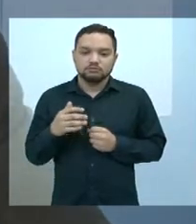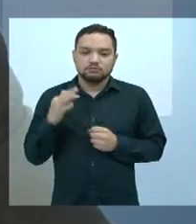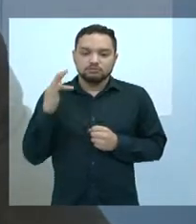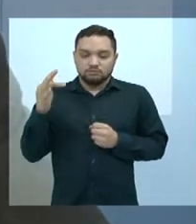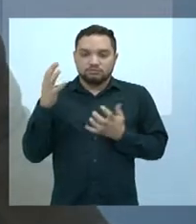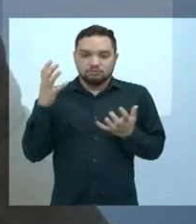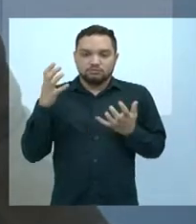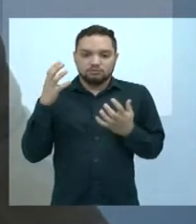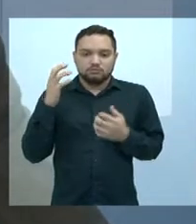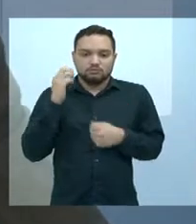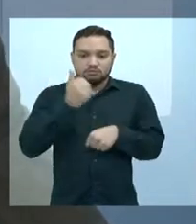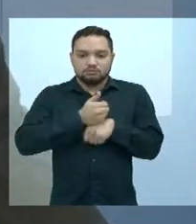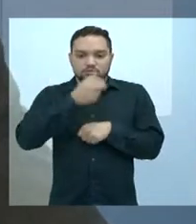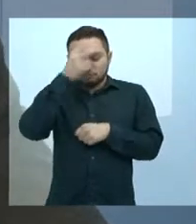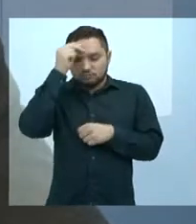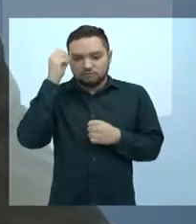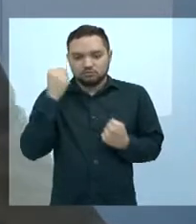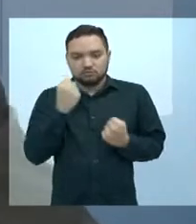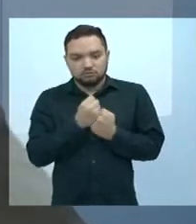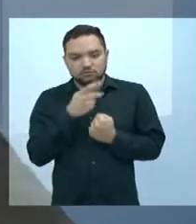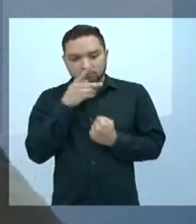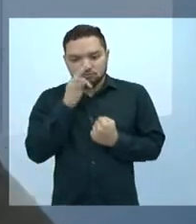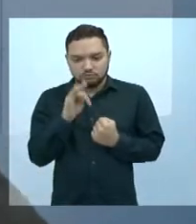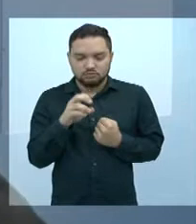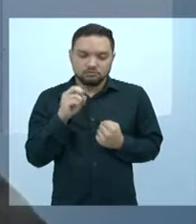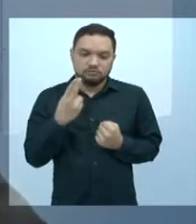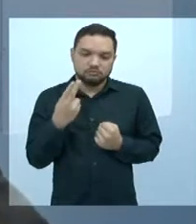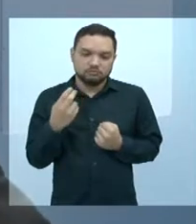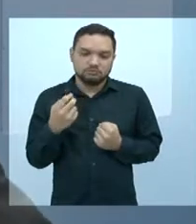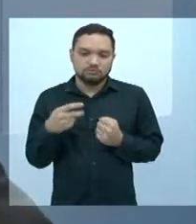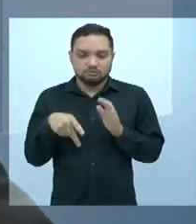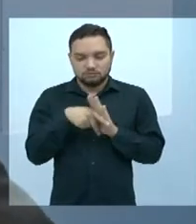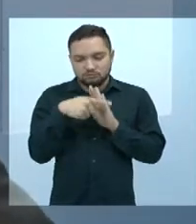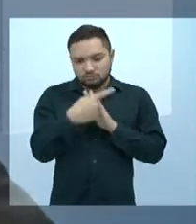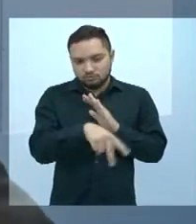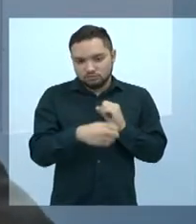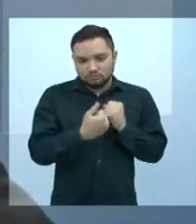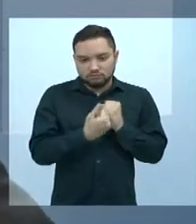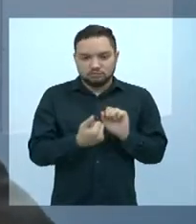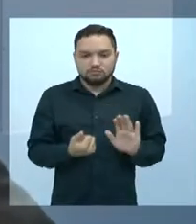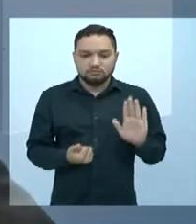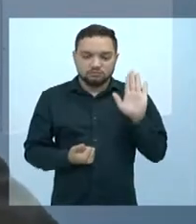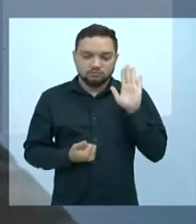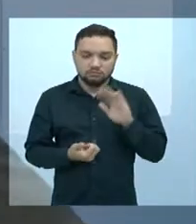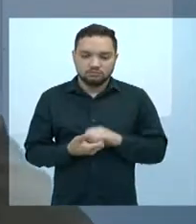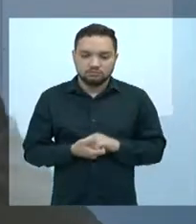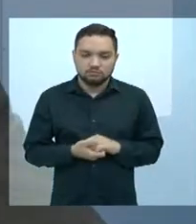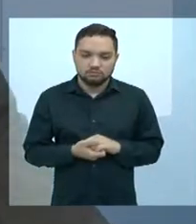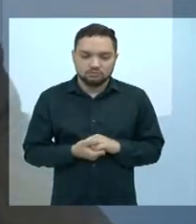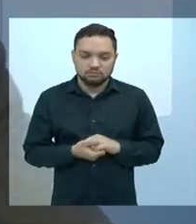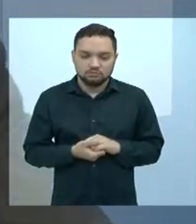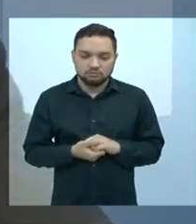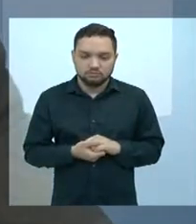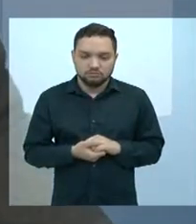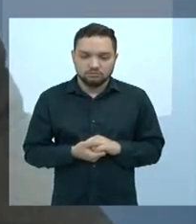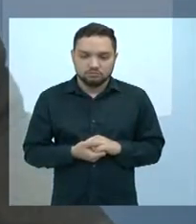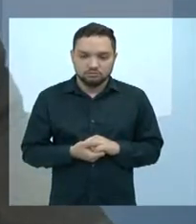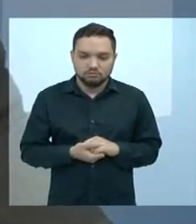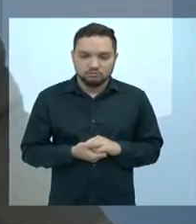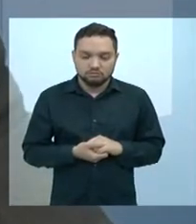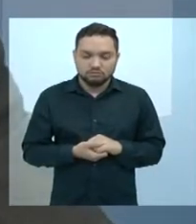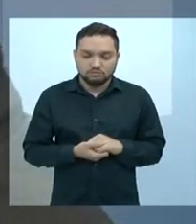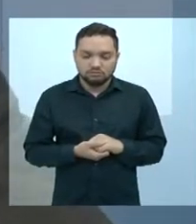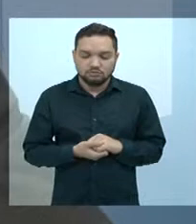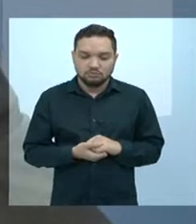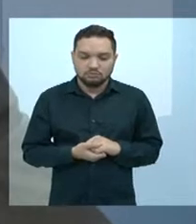de Fortaleza, ou apoiando um candidato do PDT, ou apoiando um candidato do seu próprio partido, tá certo? Para, com isso, ele